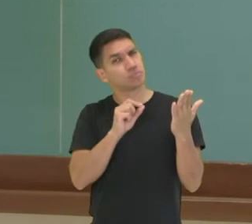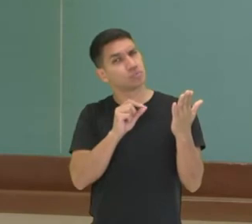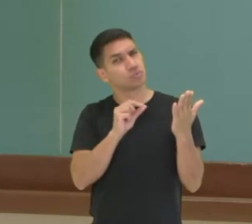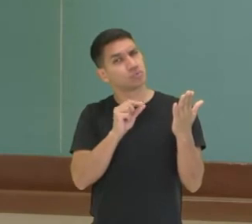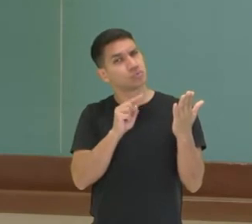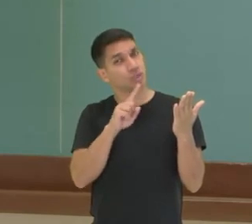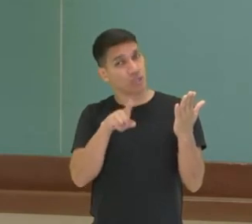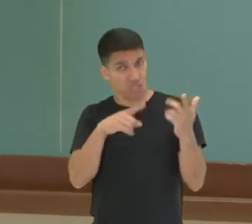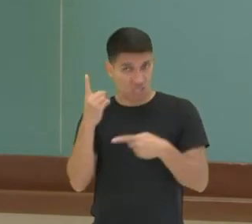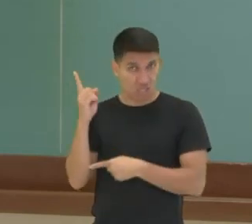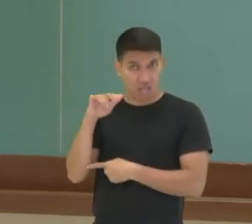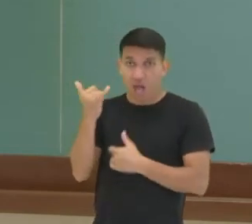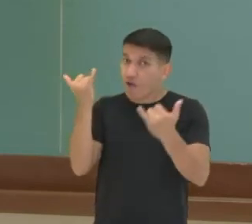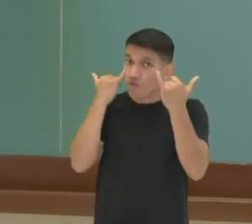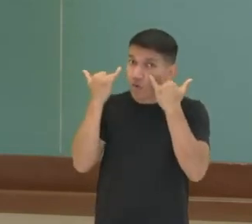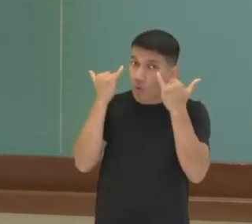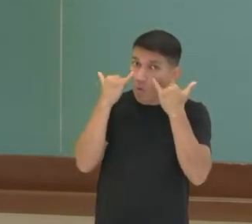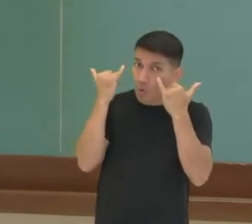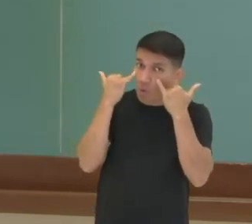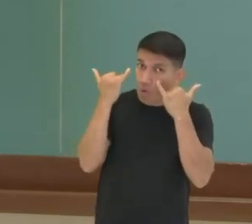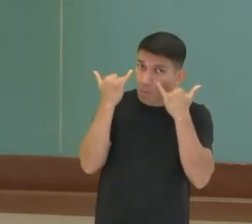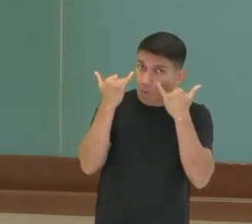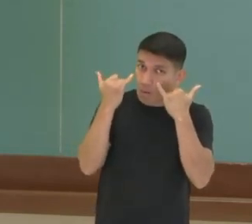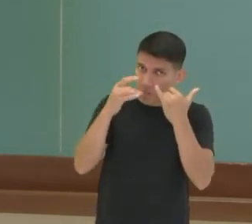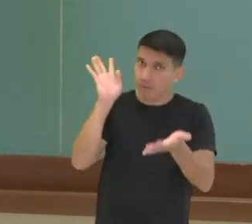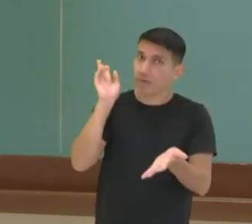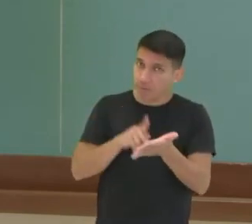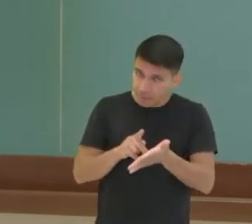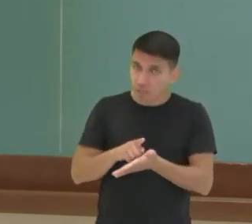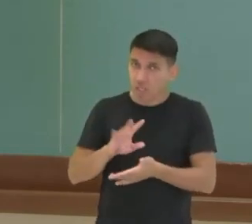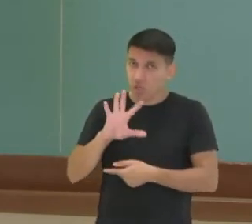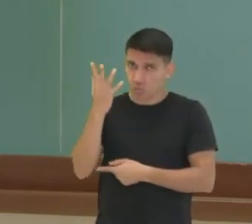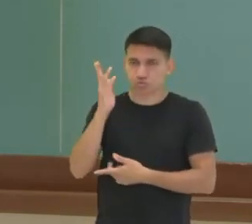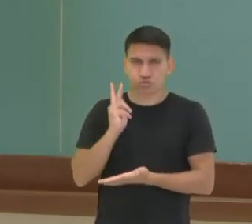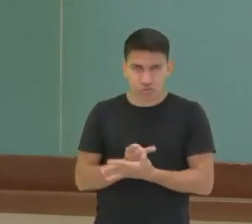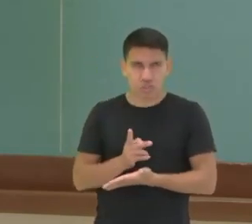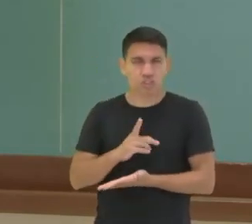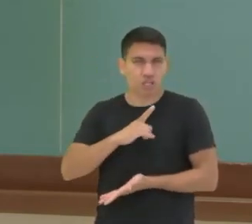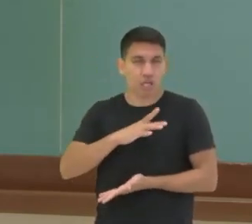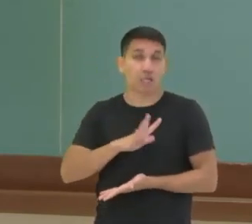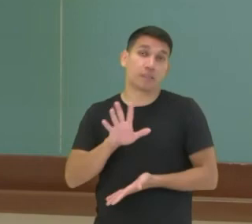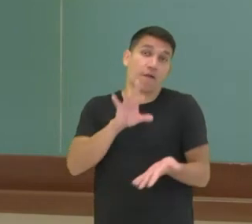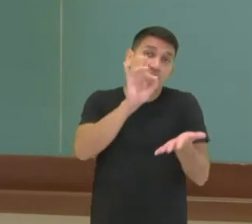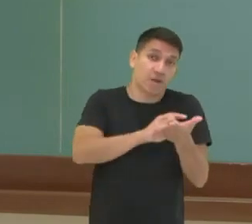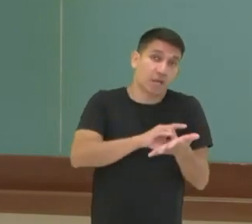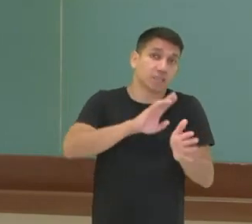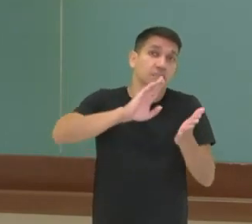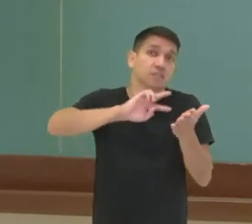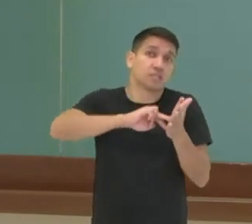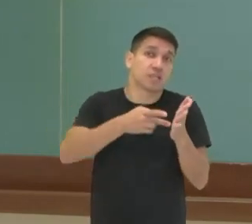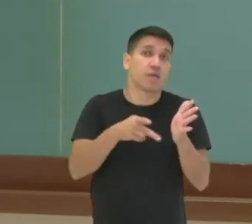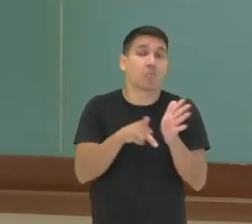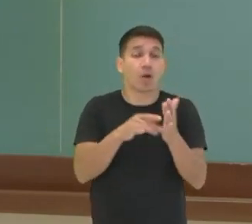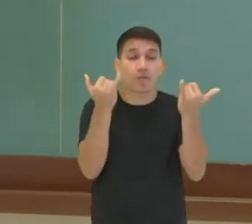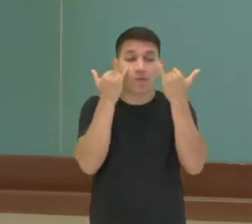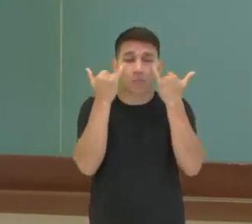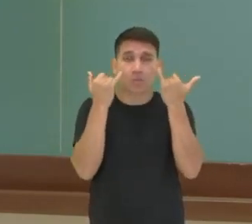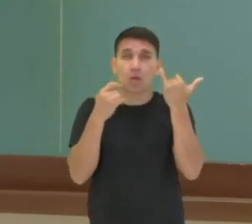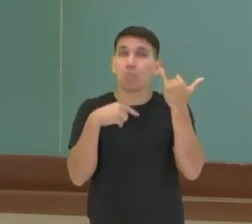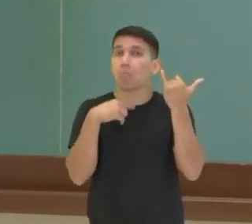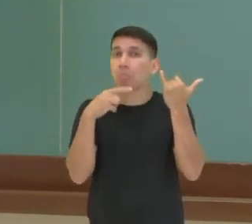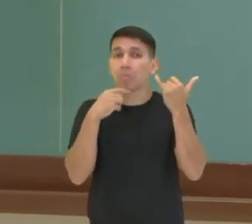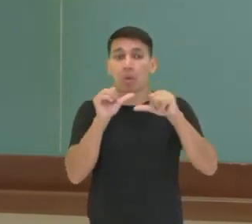Então, isso é informação. Então, o fato parte da informação, tá? Então, algo que não pode ser modificado.